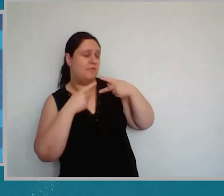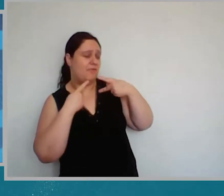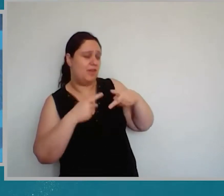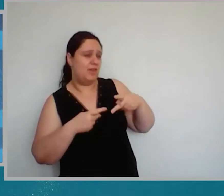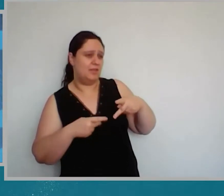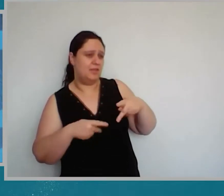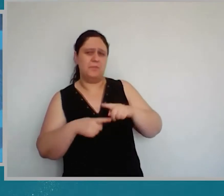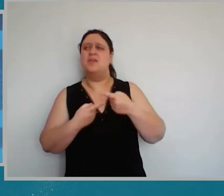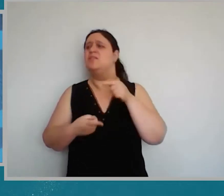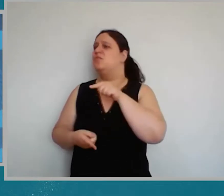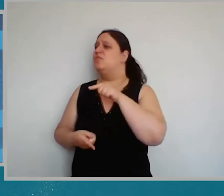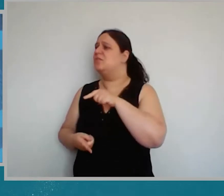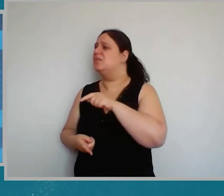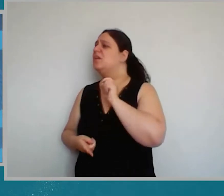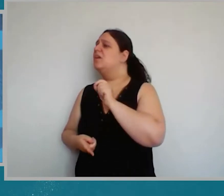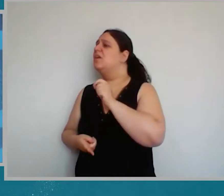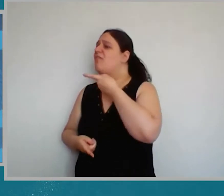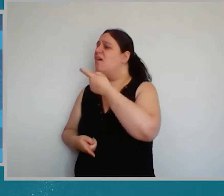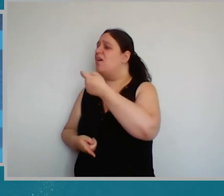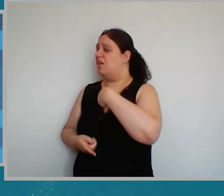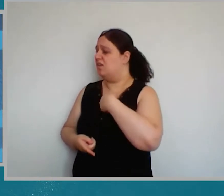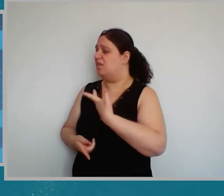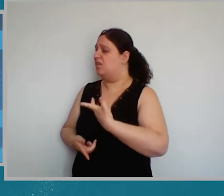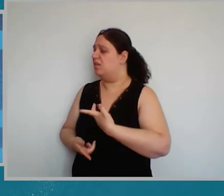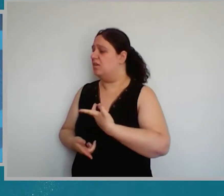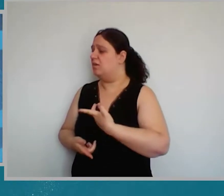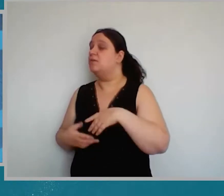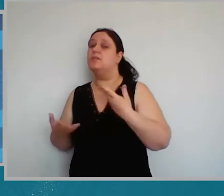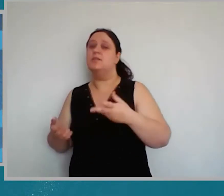Versículo 16, veio a revelação a Simão Pedro.